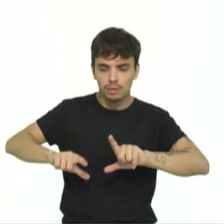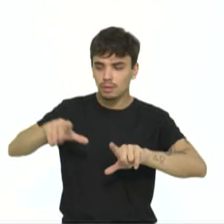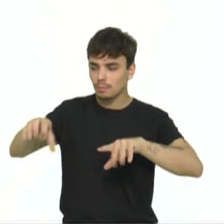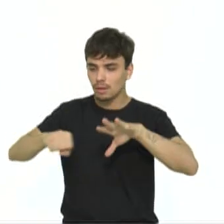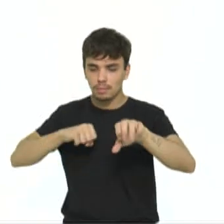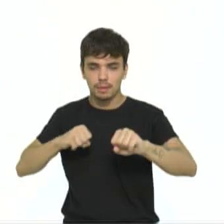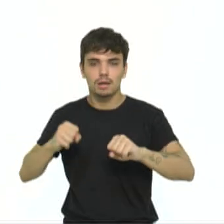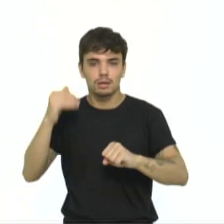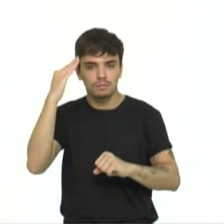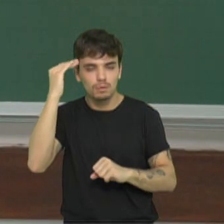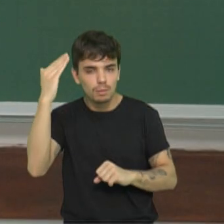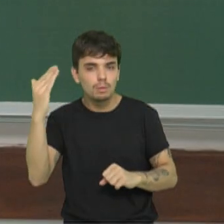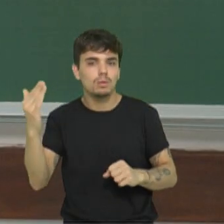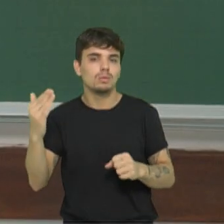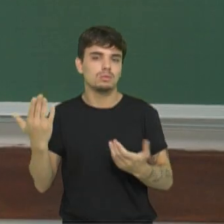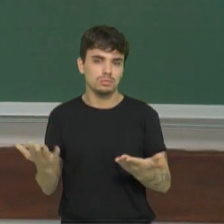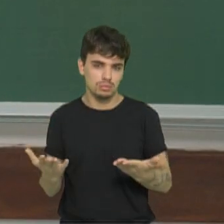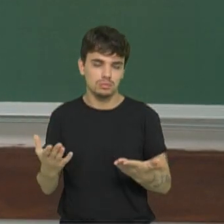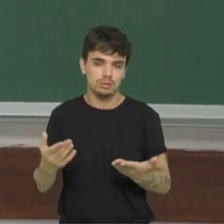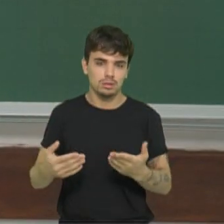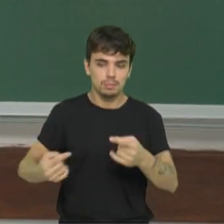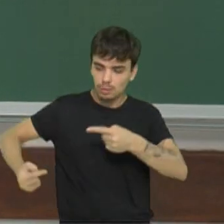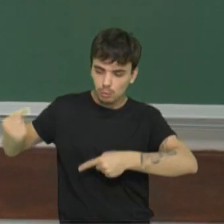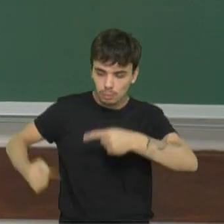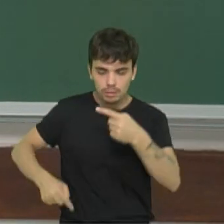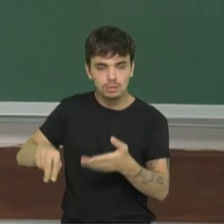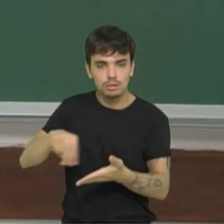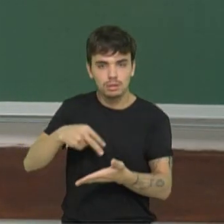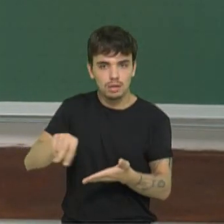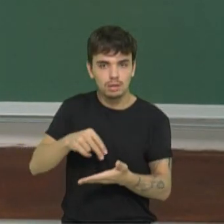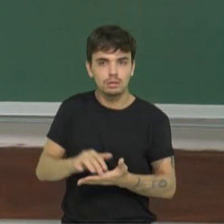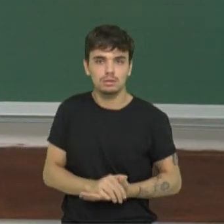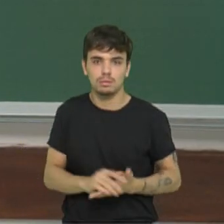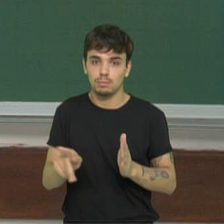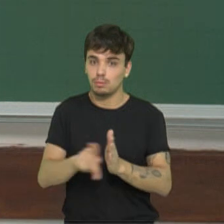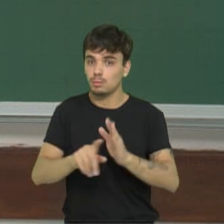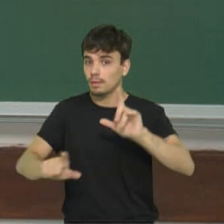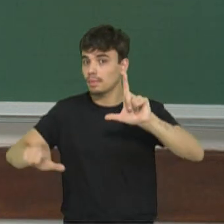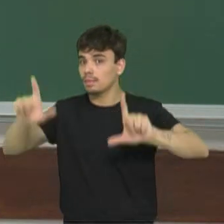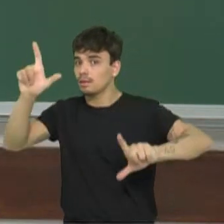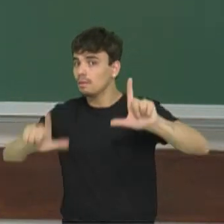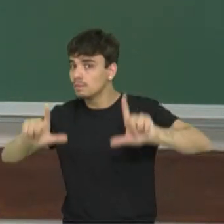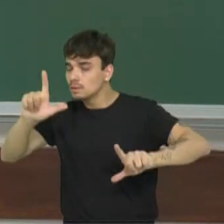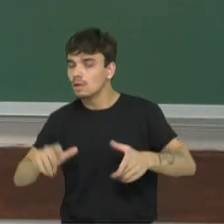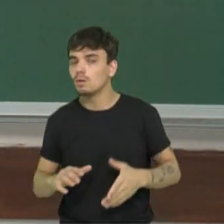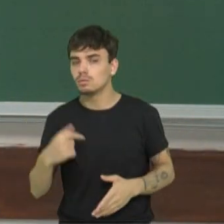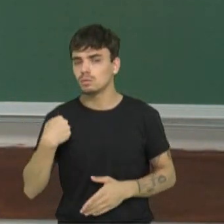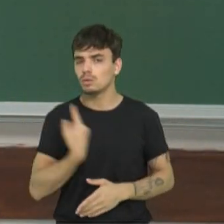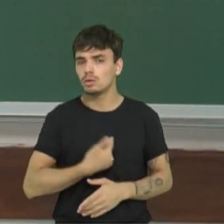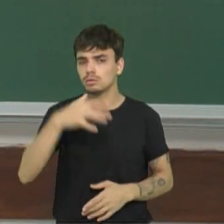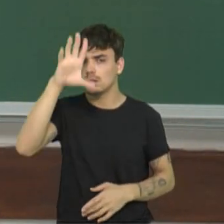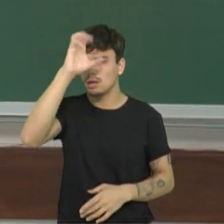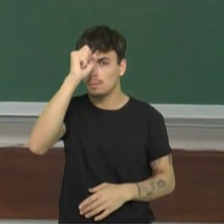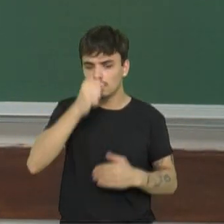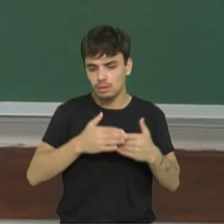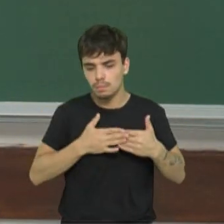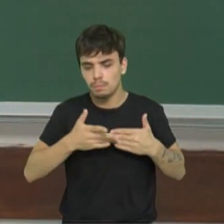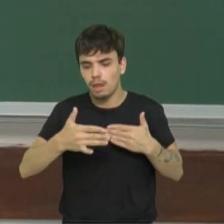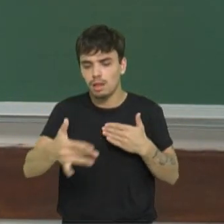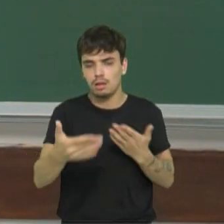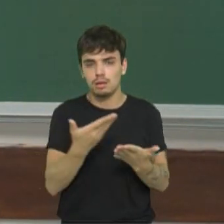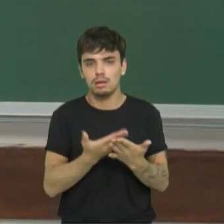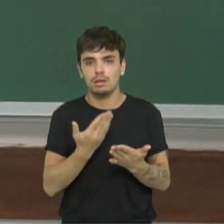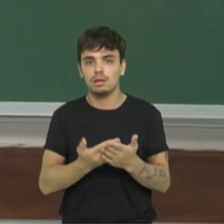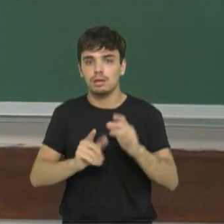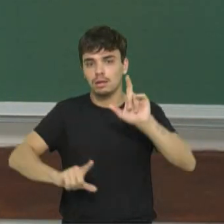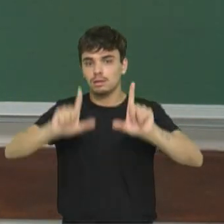e competições de dança, programas na TV. A gente aprendeu ao longo dessas aulas que a